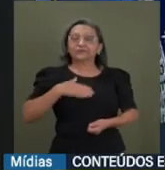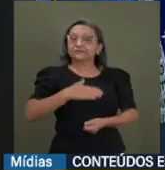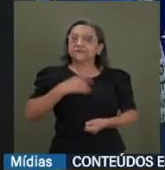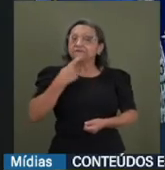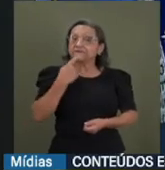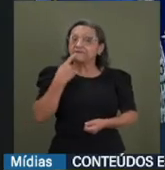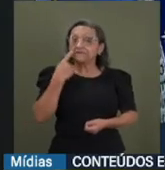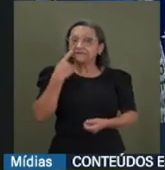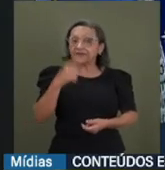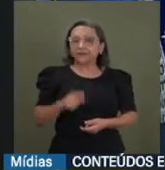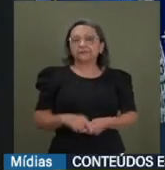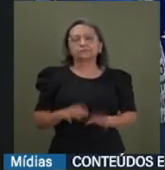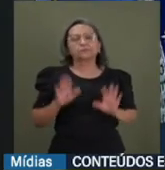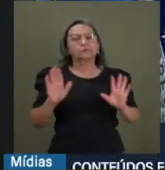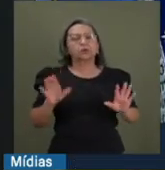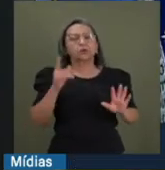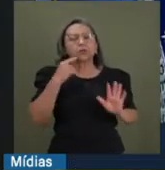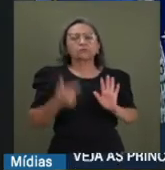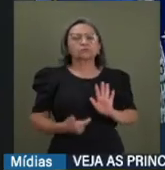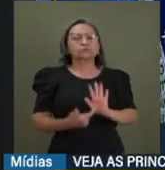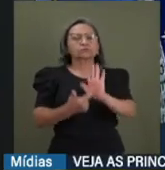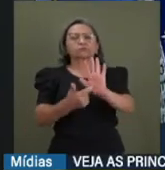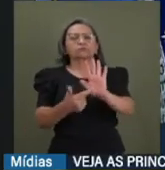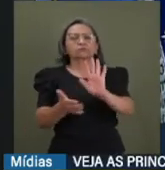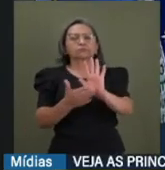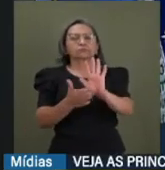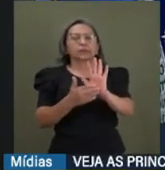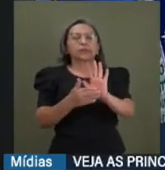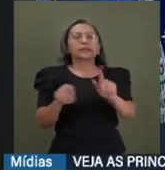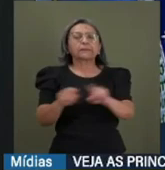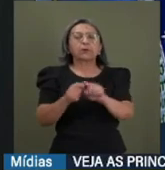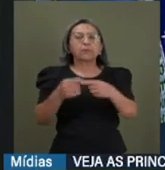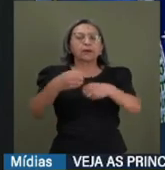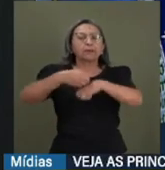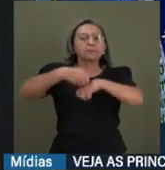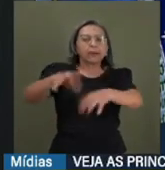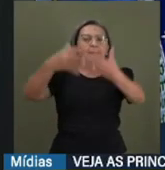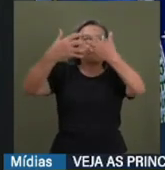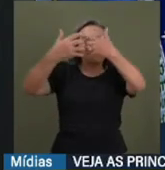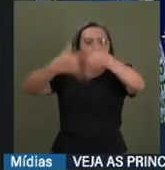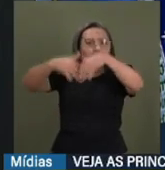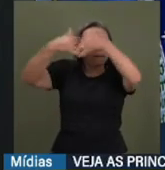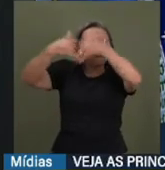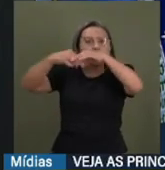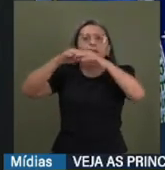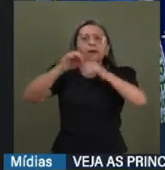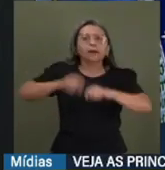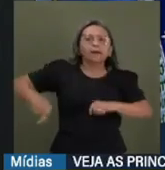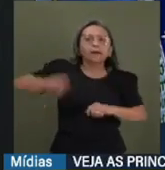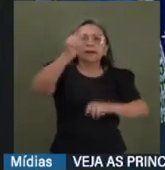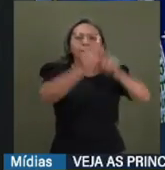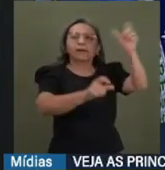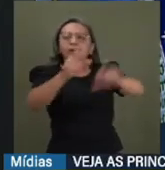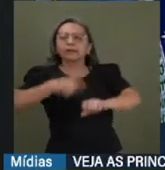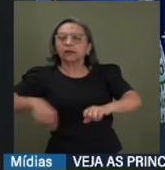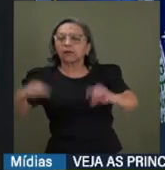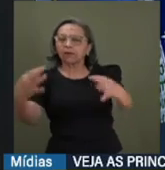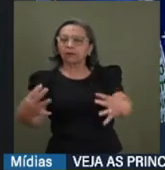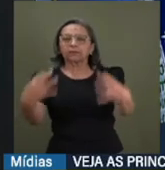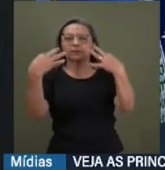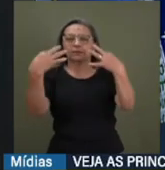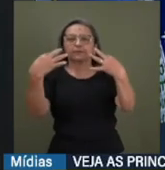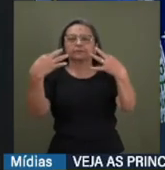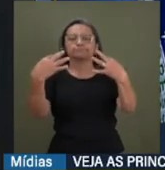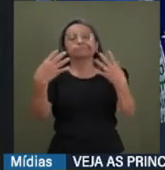aqui, senhor presidente, um apontamento, e uma reflexão para aquelas pessoas que estão nos assistindo.